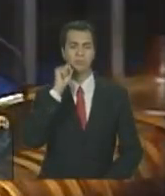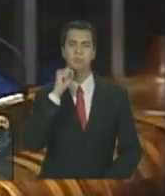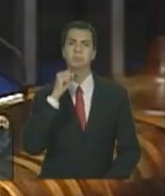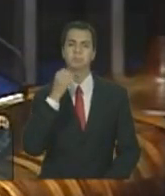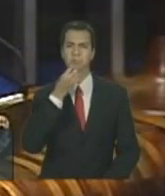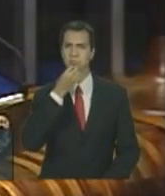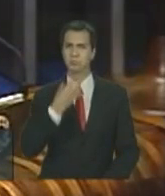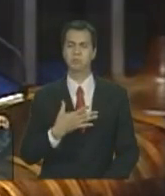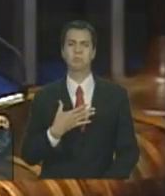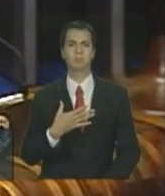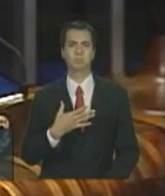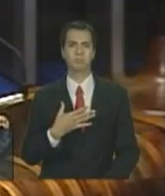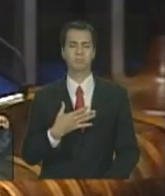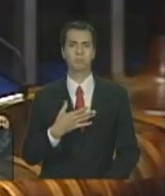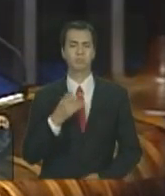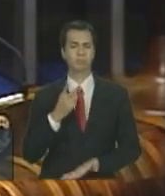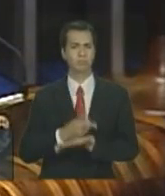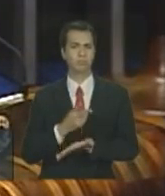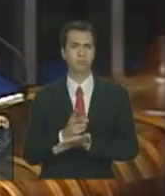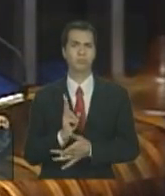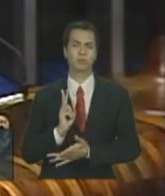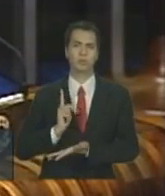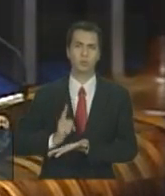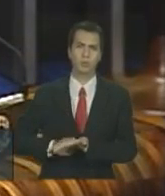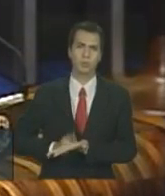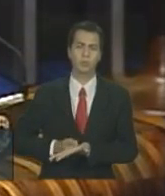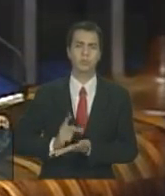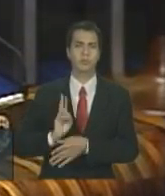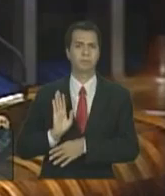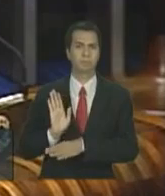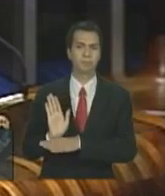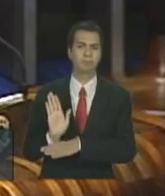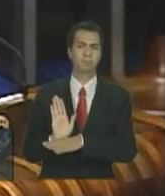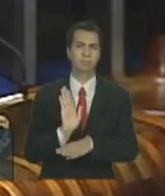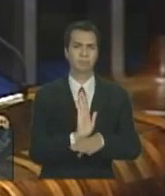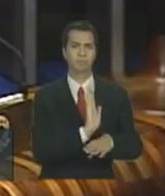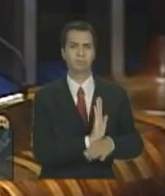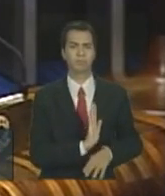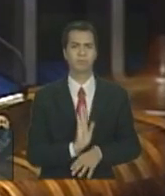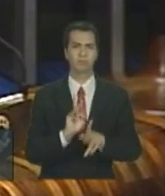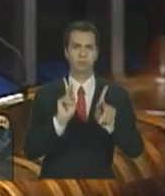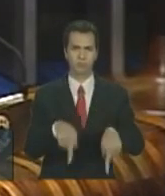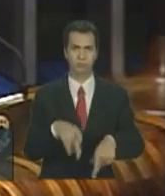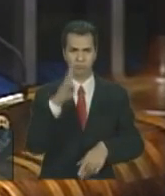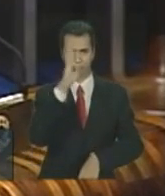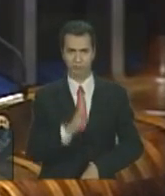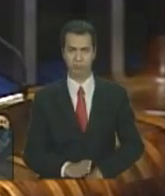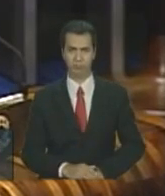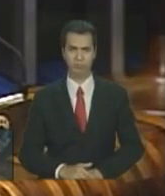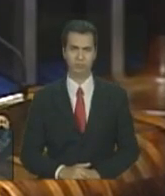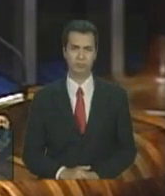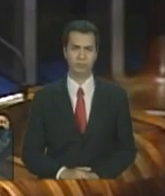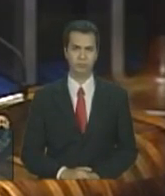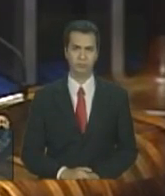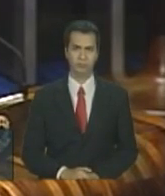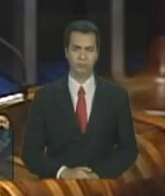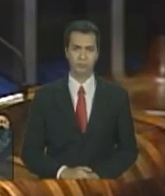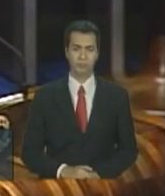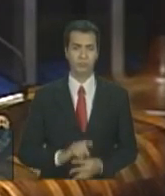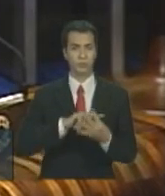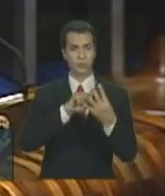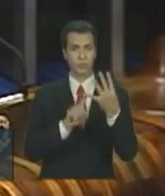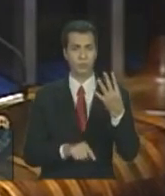absolutamente desprendida e comprometida com as questões do nosso povo. São quatro